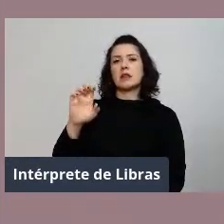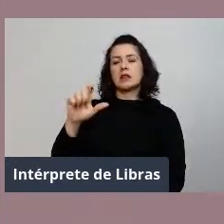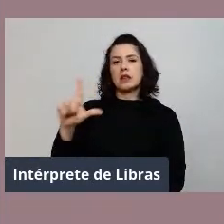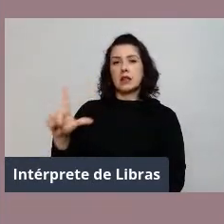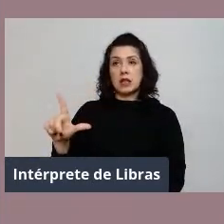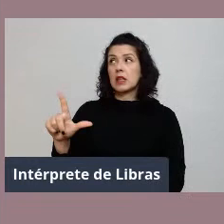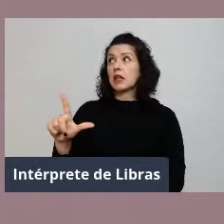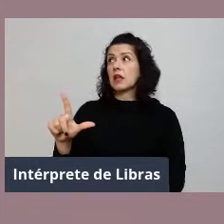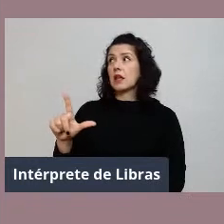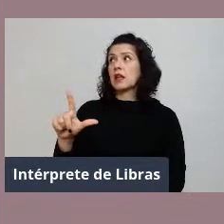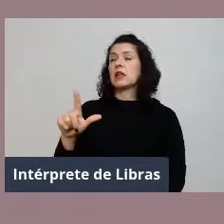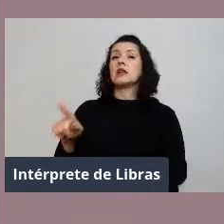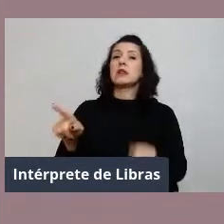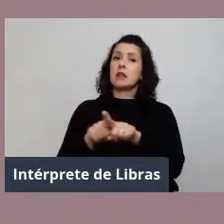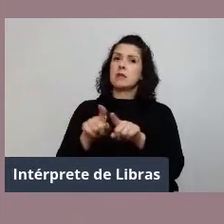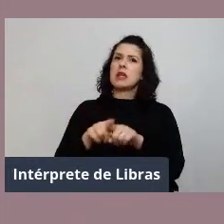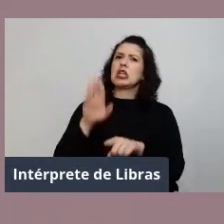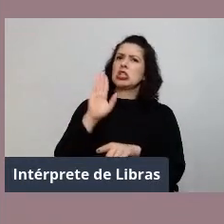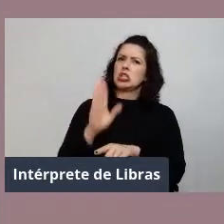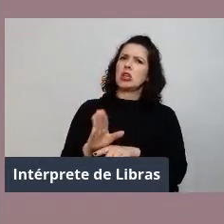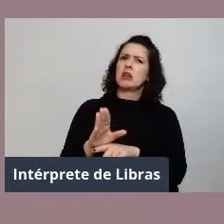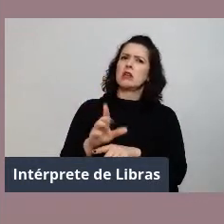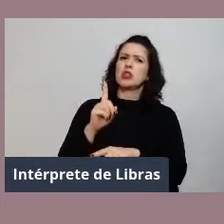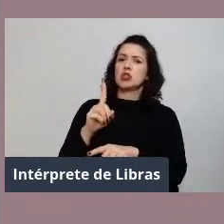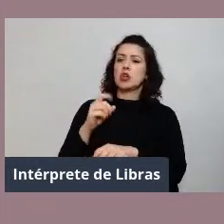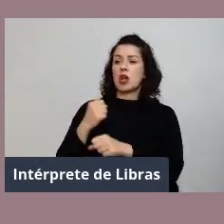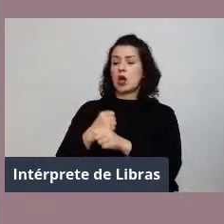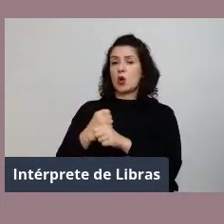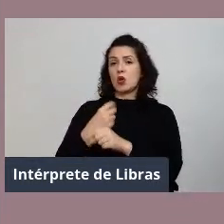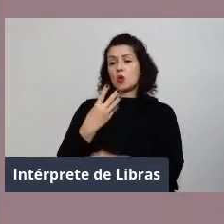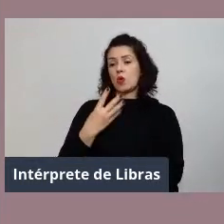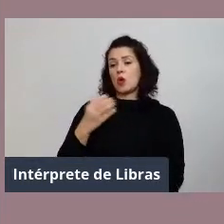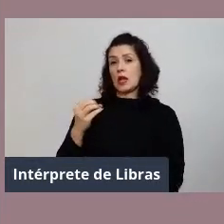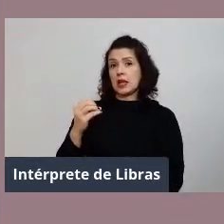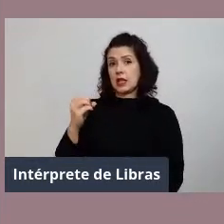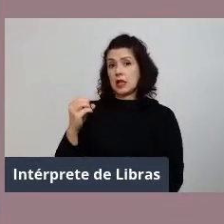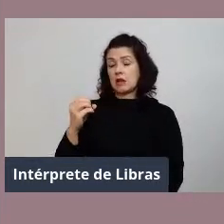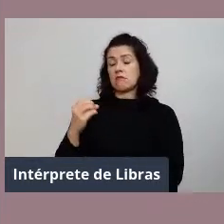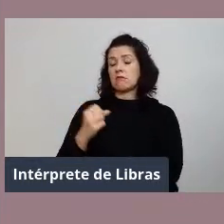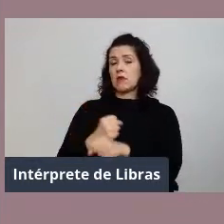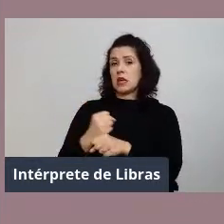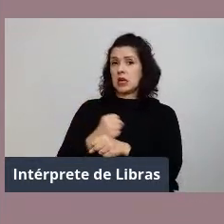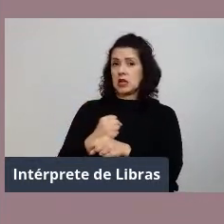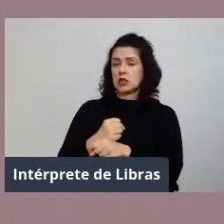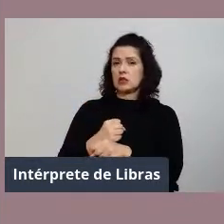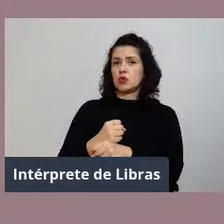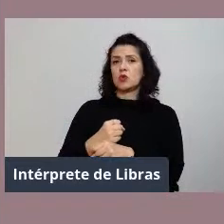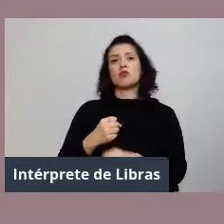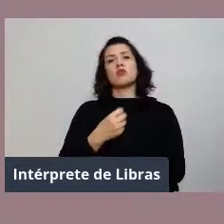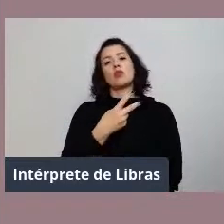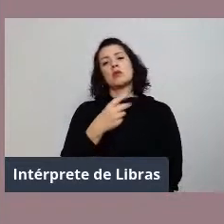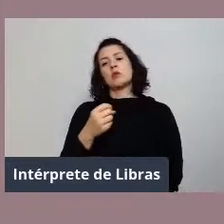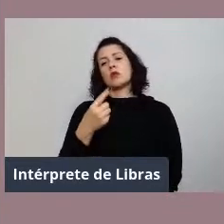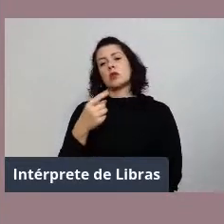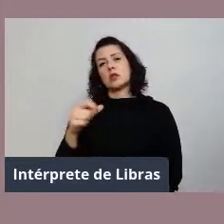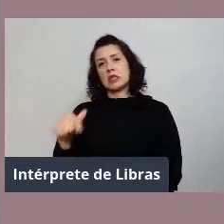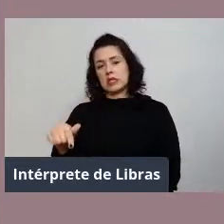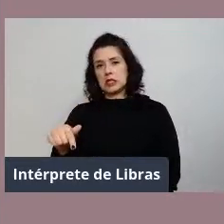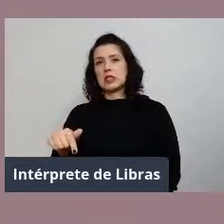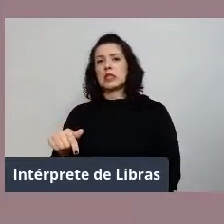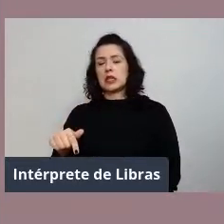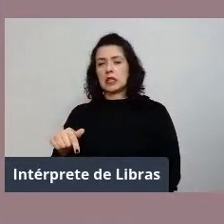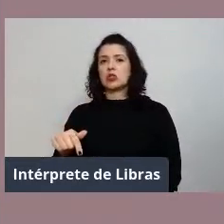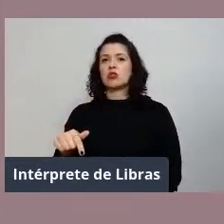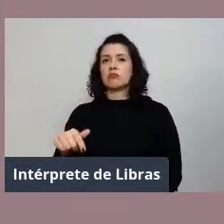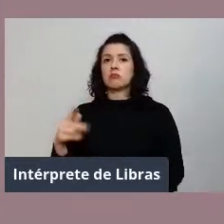completou 40 anos, em 2017, o livro é de 1977, como vocês